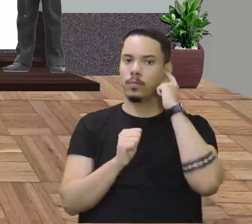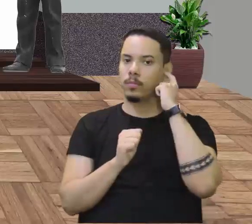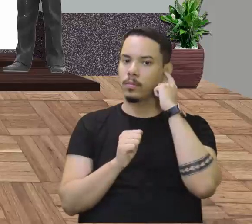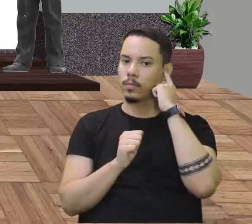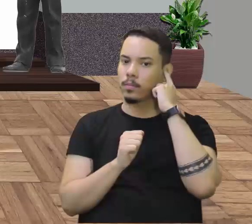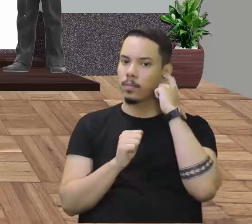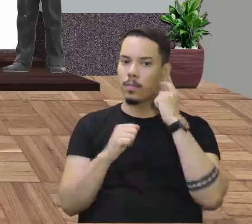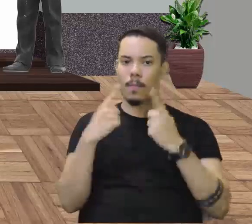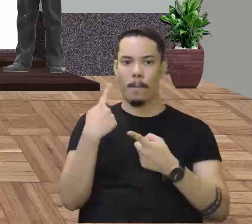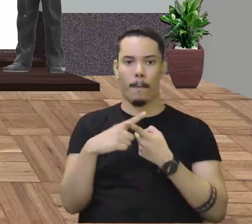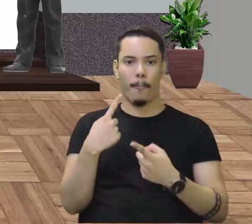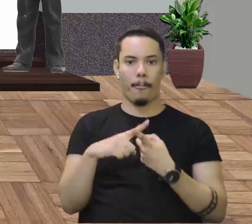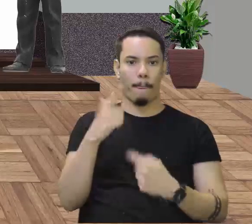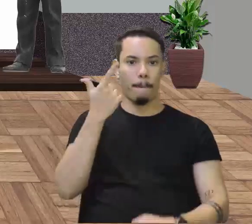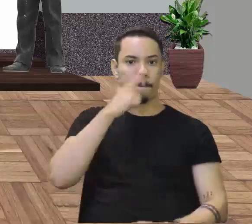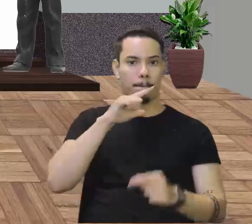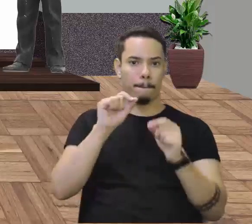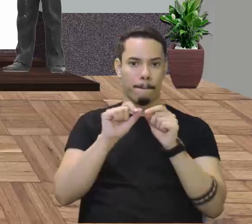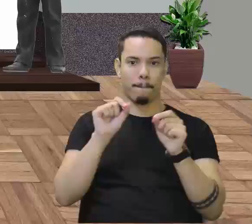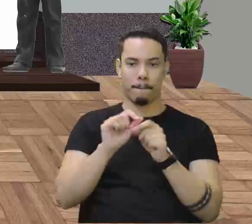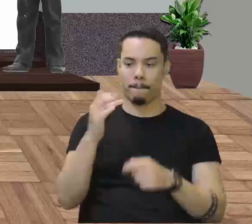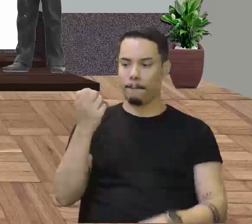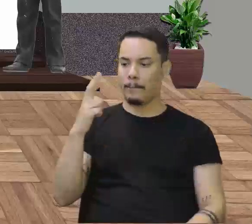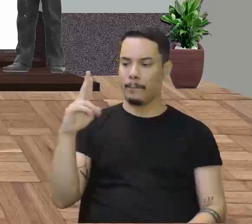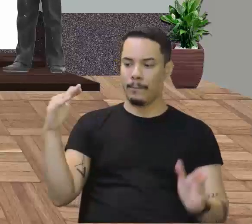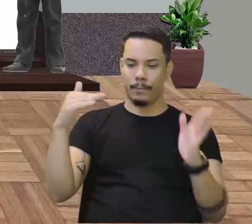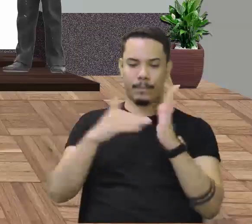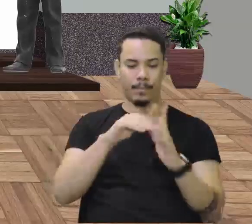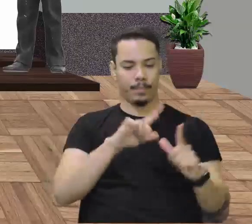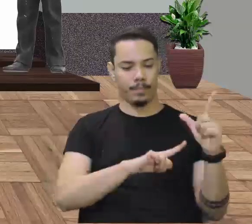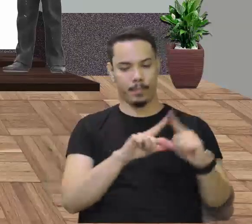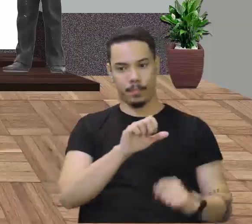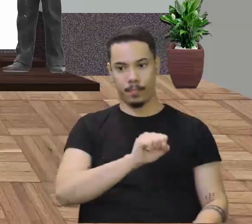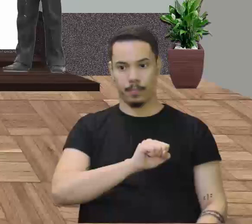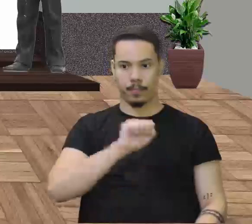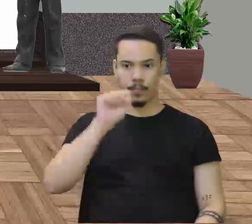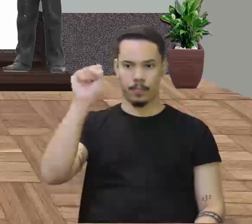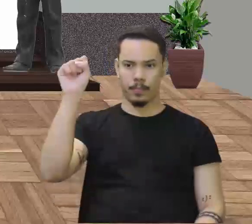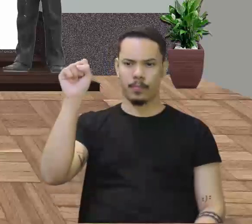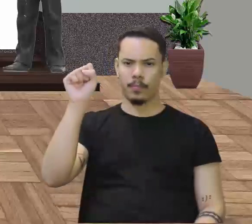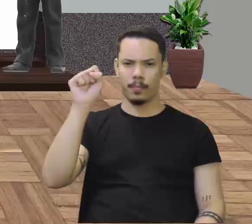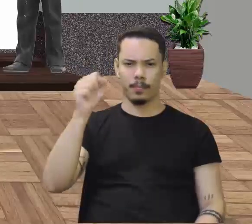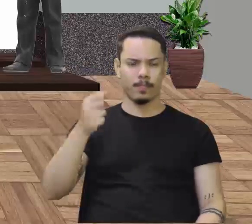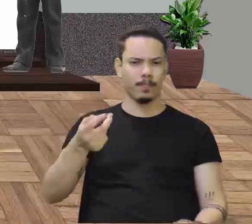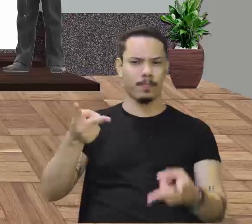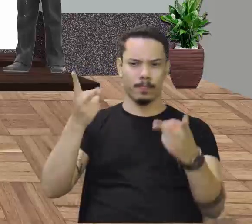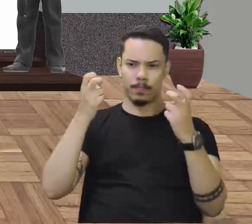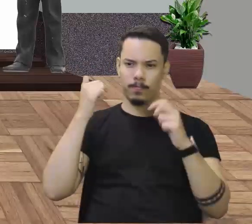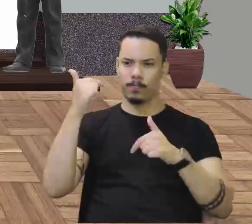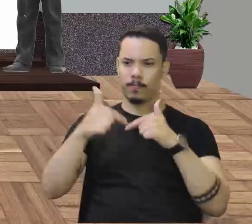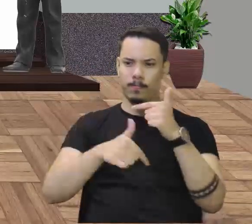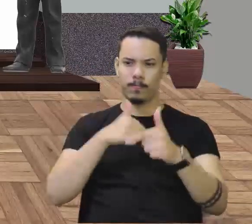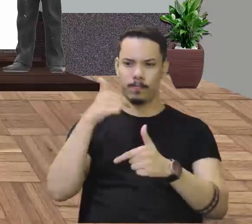trazendo essa BR até o Acre. Olha como se dá essa... Então, passa por Rondônia e